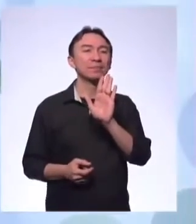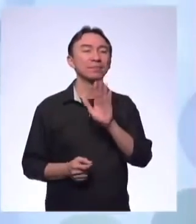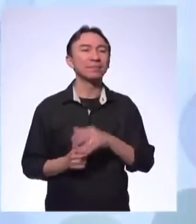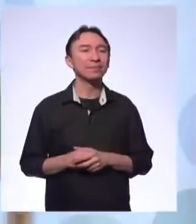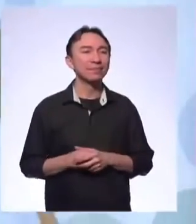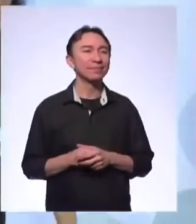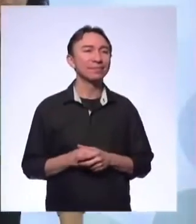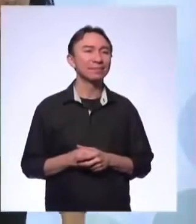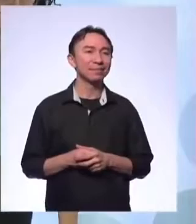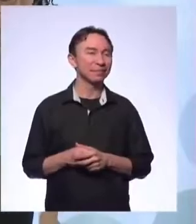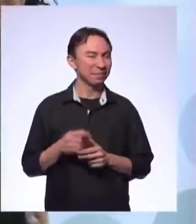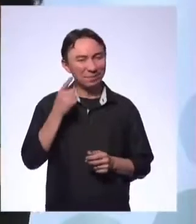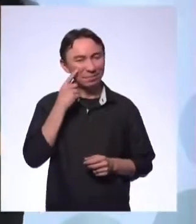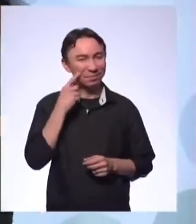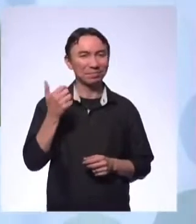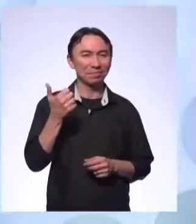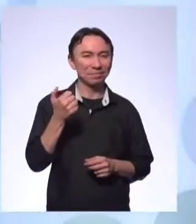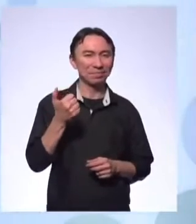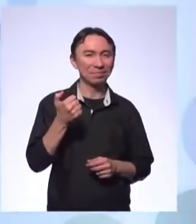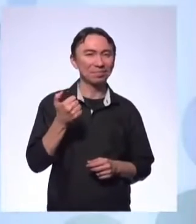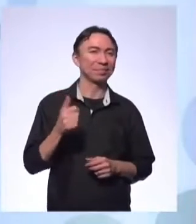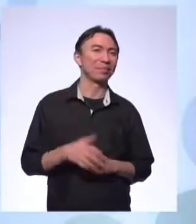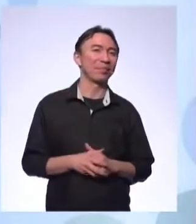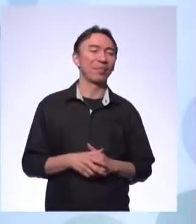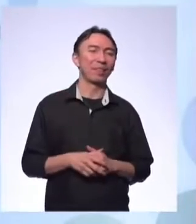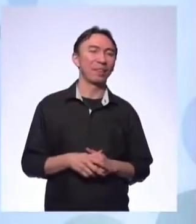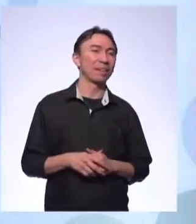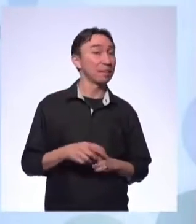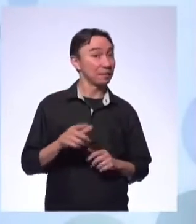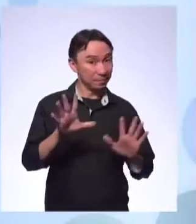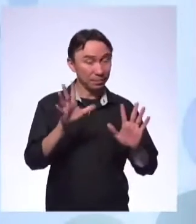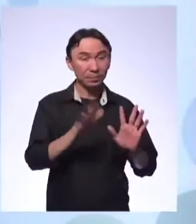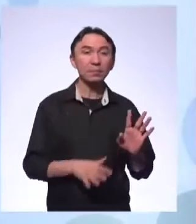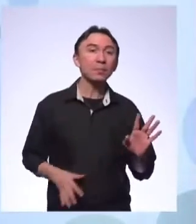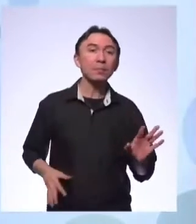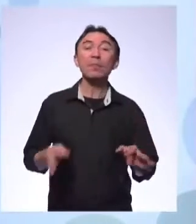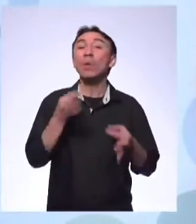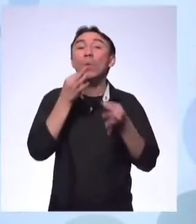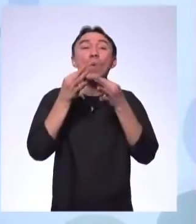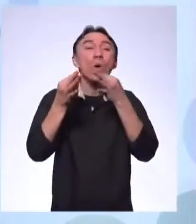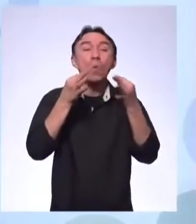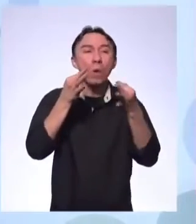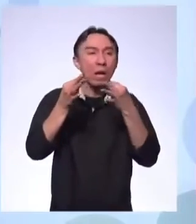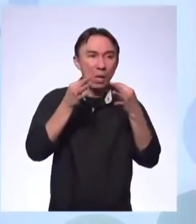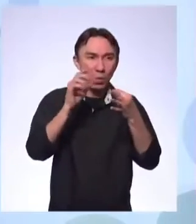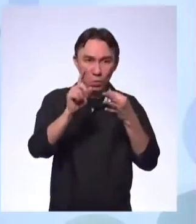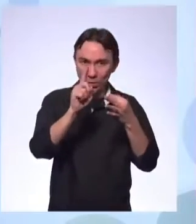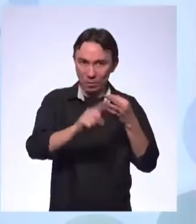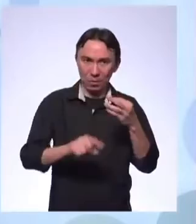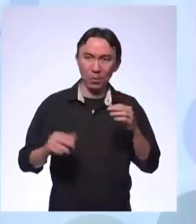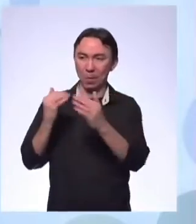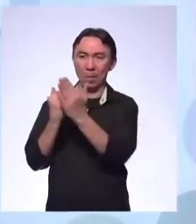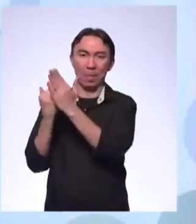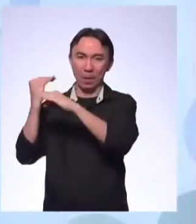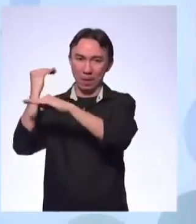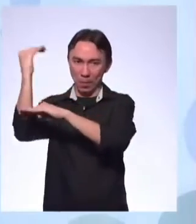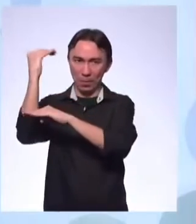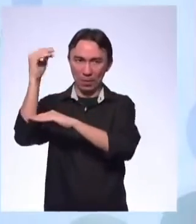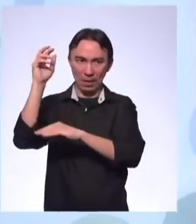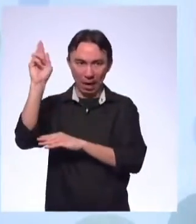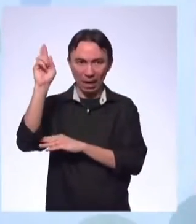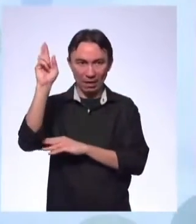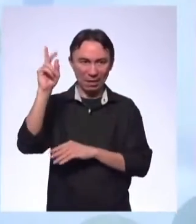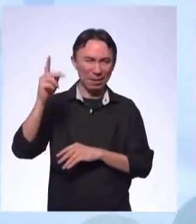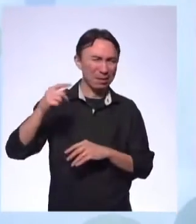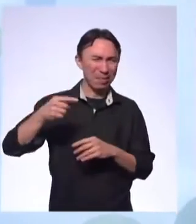é muito bem espero uma canetinha aqui eu trouxe aqui um argumento de autoridade que surgiu lá no chat da aula passada a professora Ana